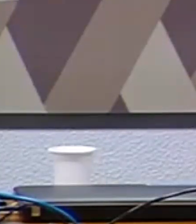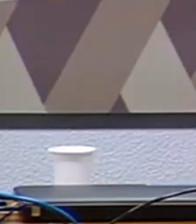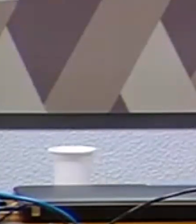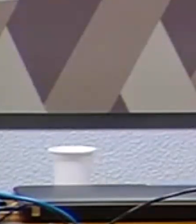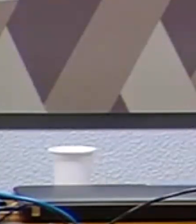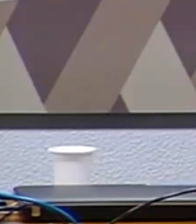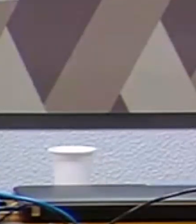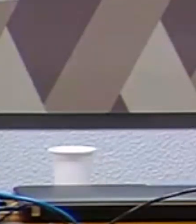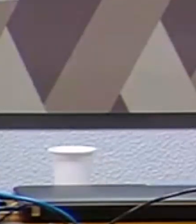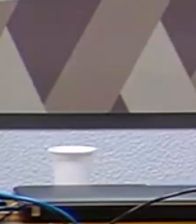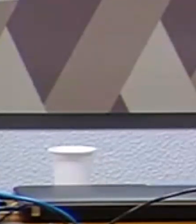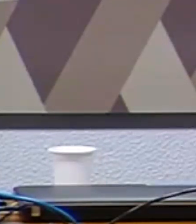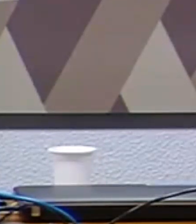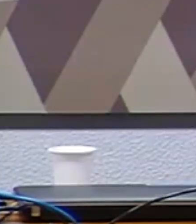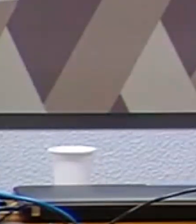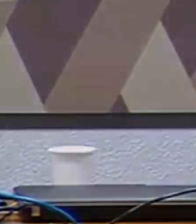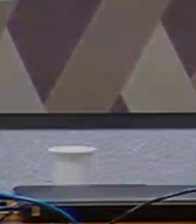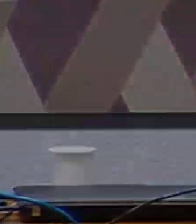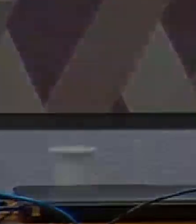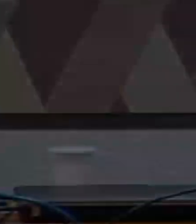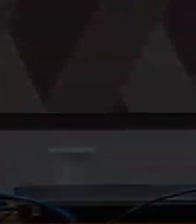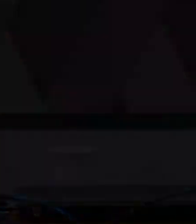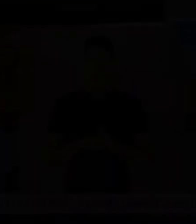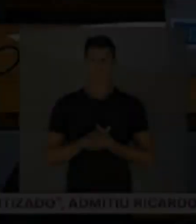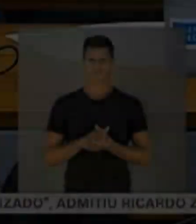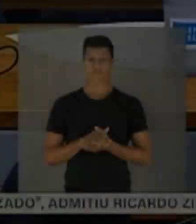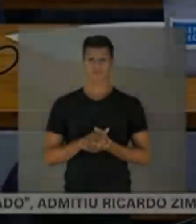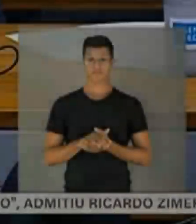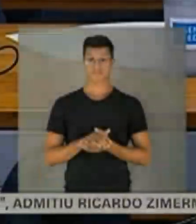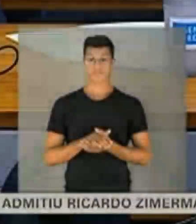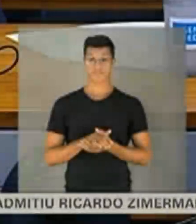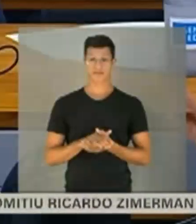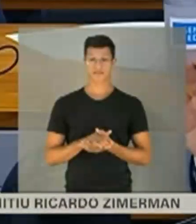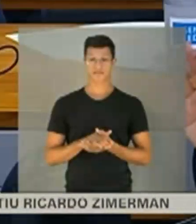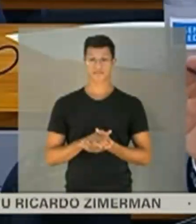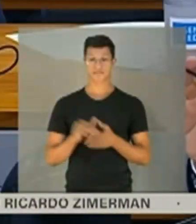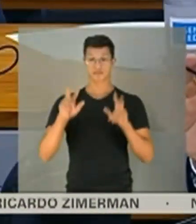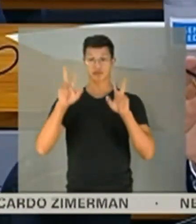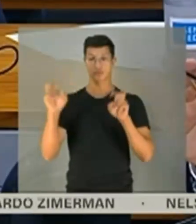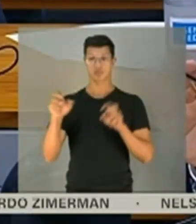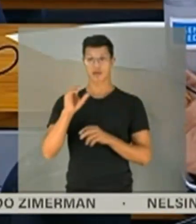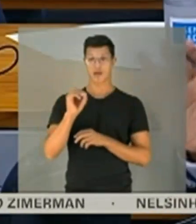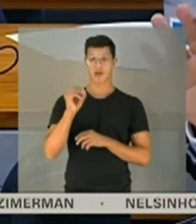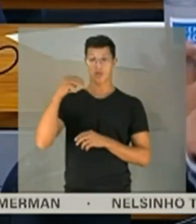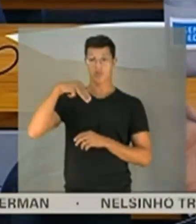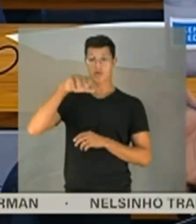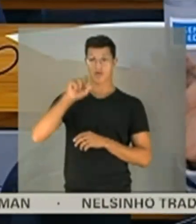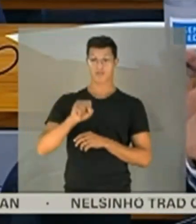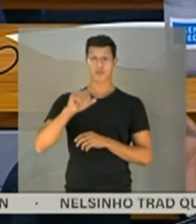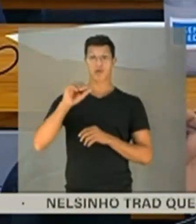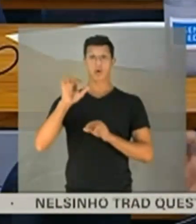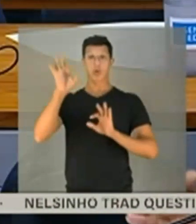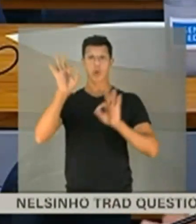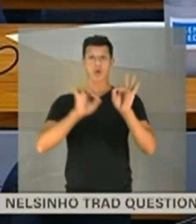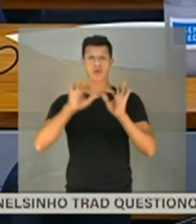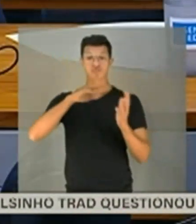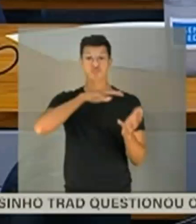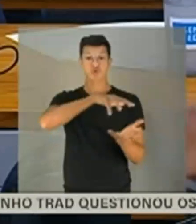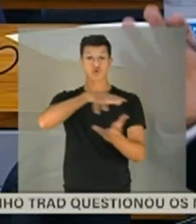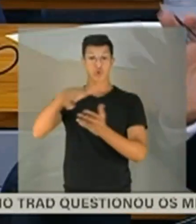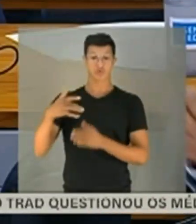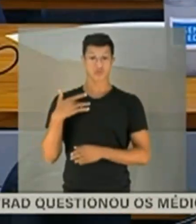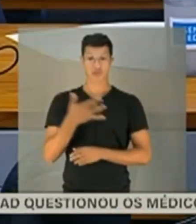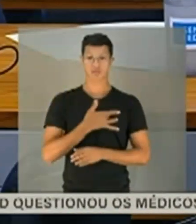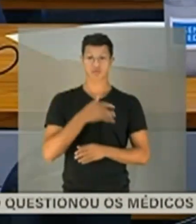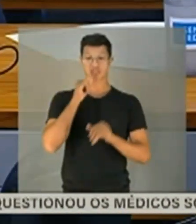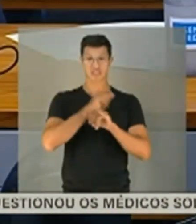para a sua população antes do Brasil, o que é um total absurdo. É sobre a OMS, Organização Mundial de Saúde, que é